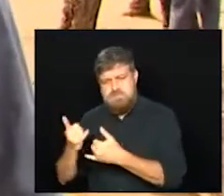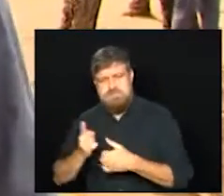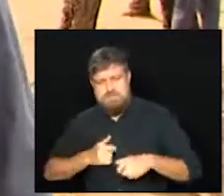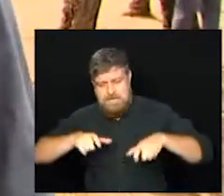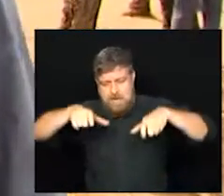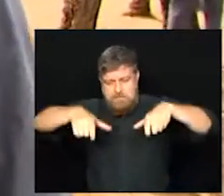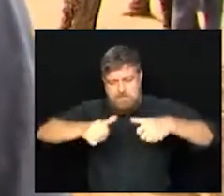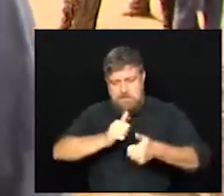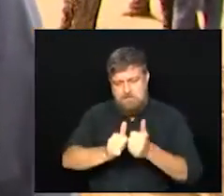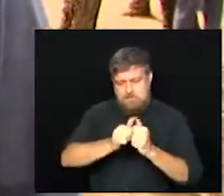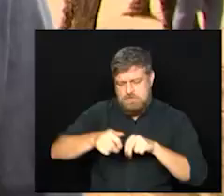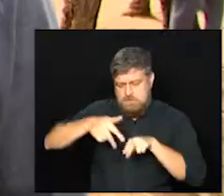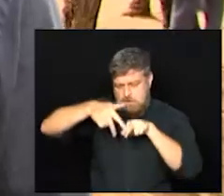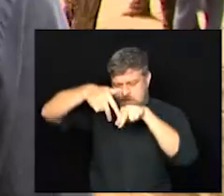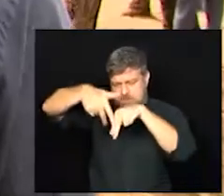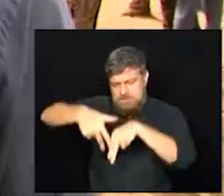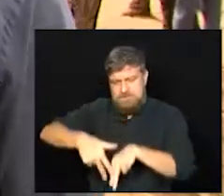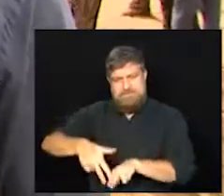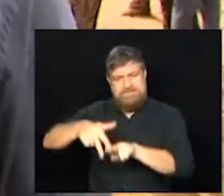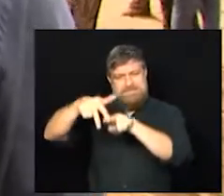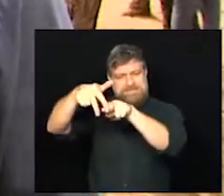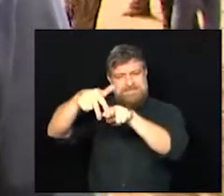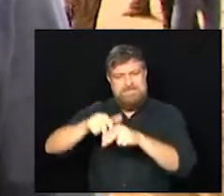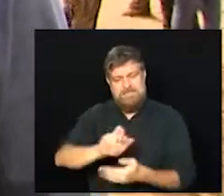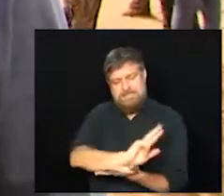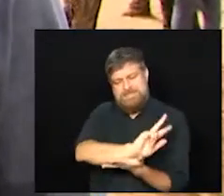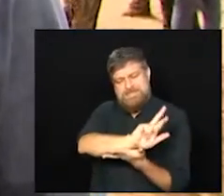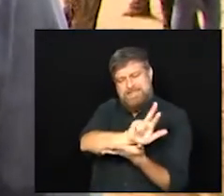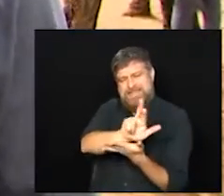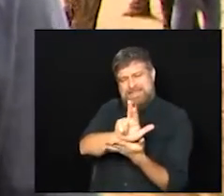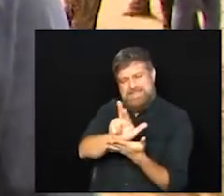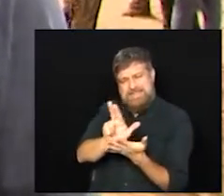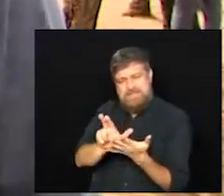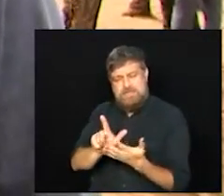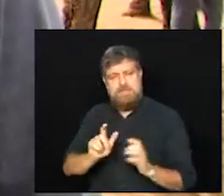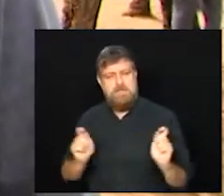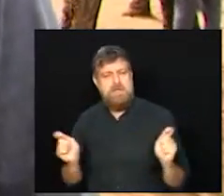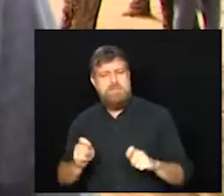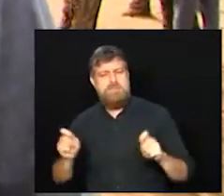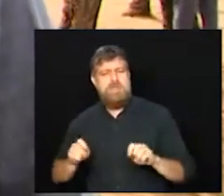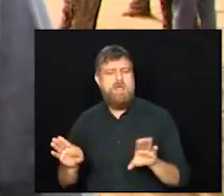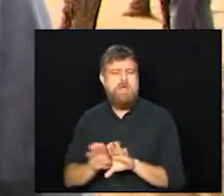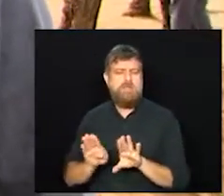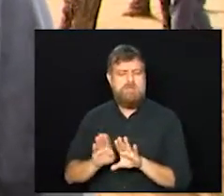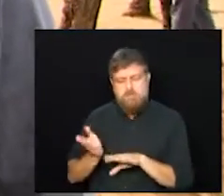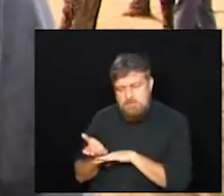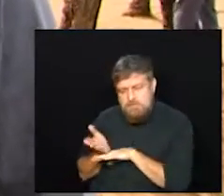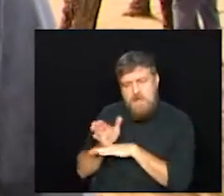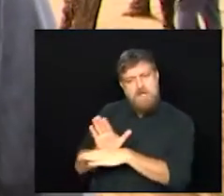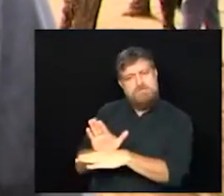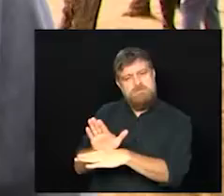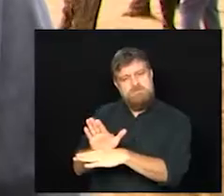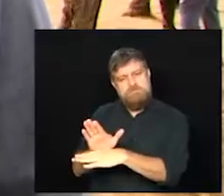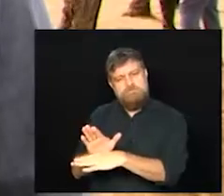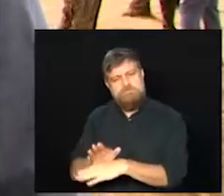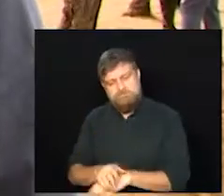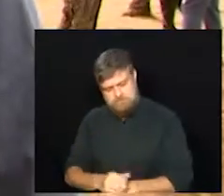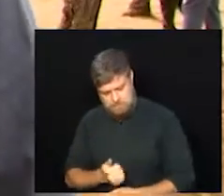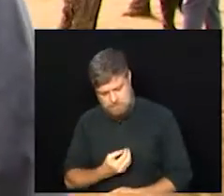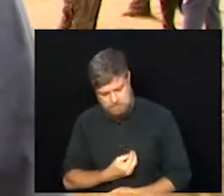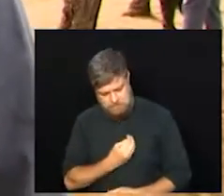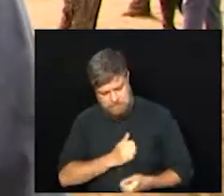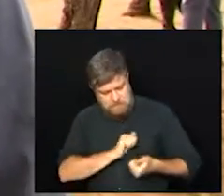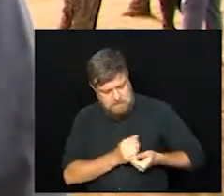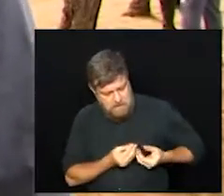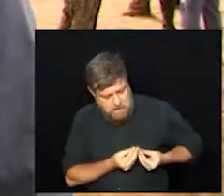futebol, pista de skate e outras coisas que vai beneficiar a questão da qualidade de vida,